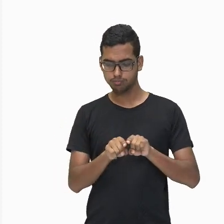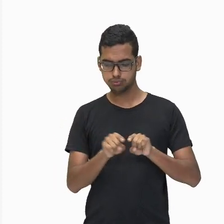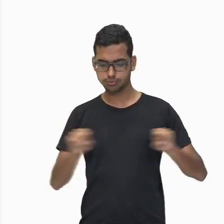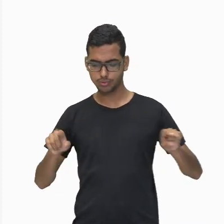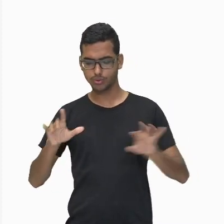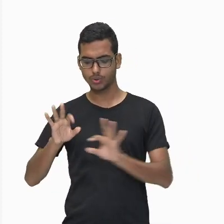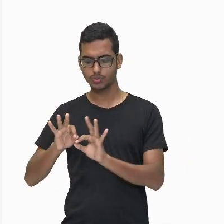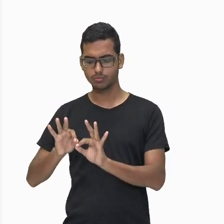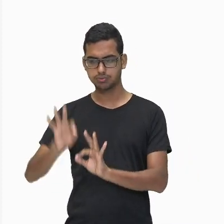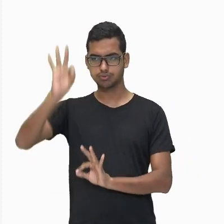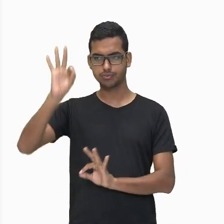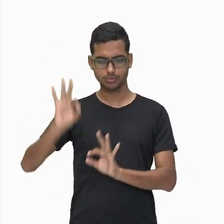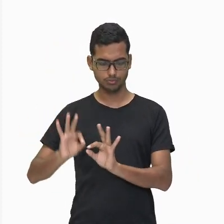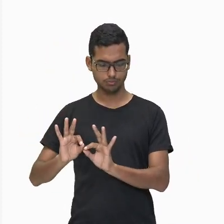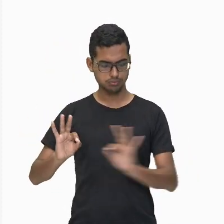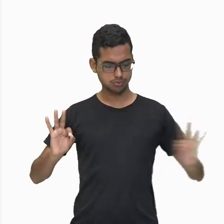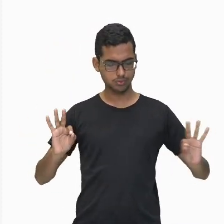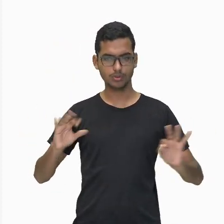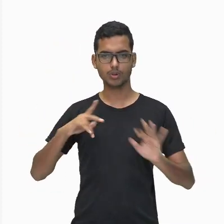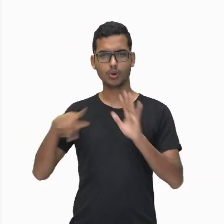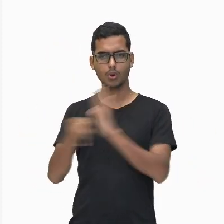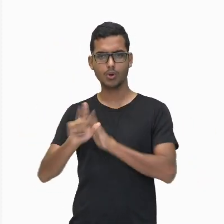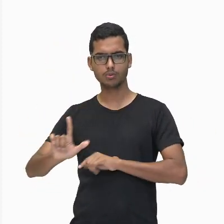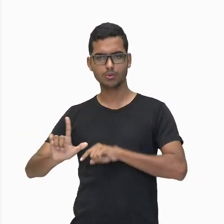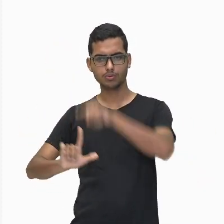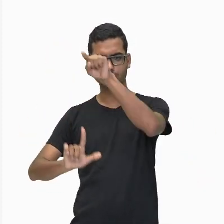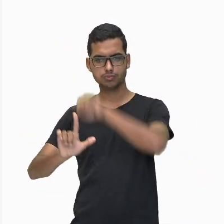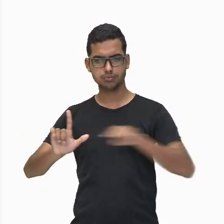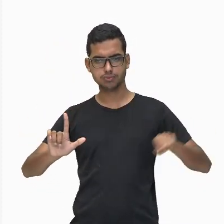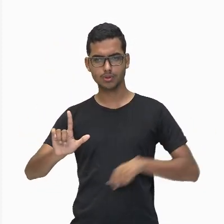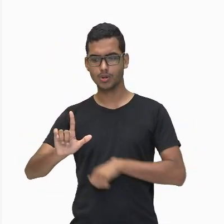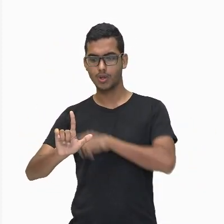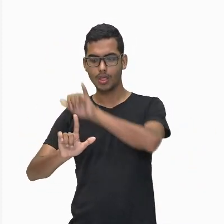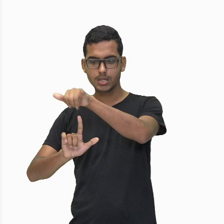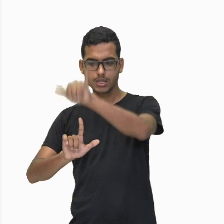B, e eles estão aí, se a gente